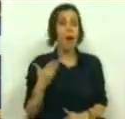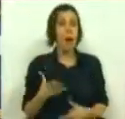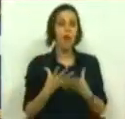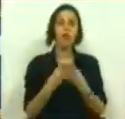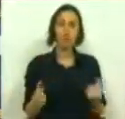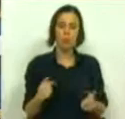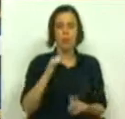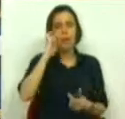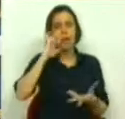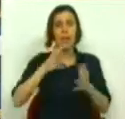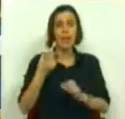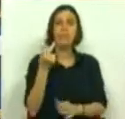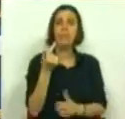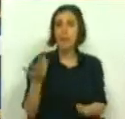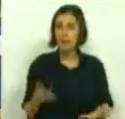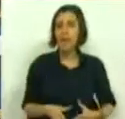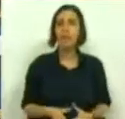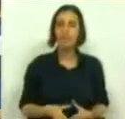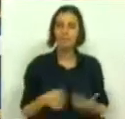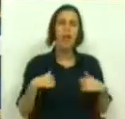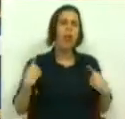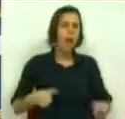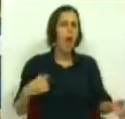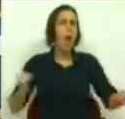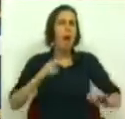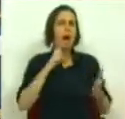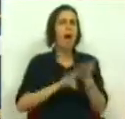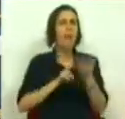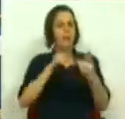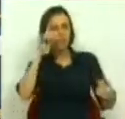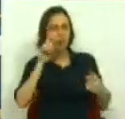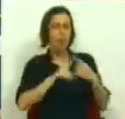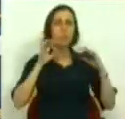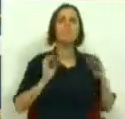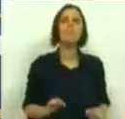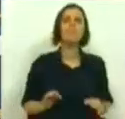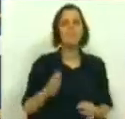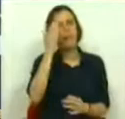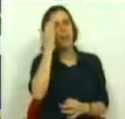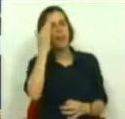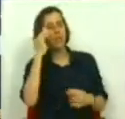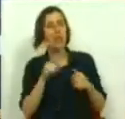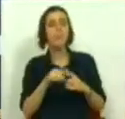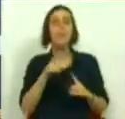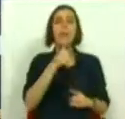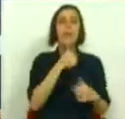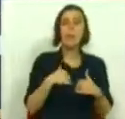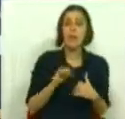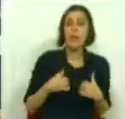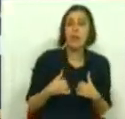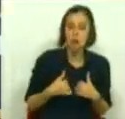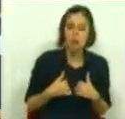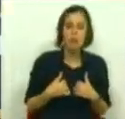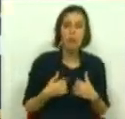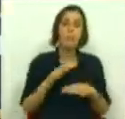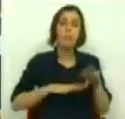de superar a crise financeira. Temos ou não temos razões objetivas para considerar que, na parte que depende de nós,